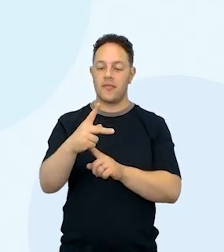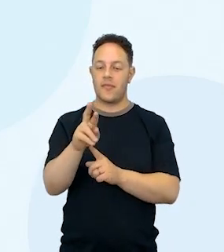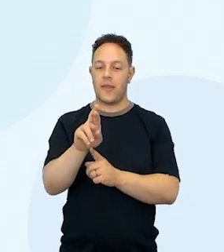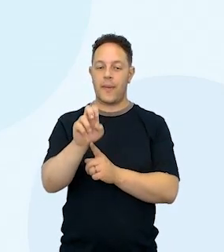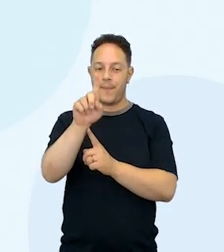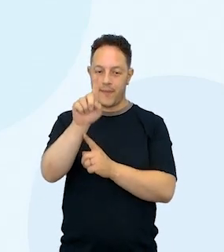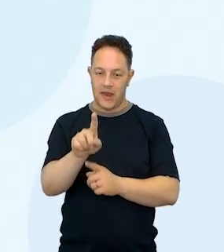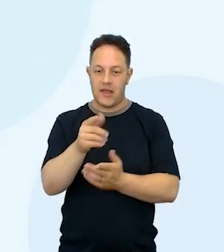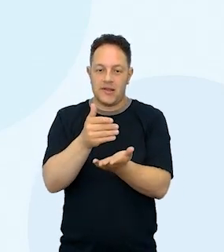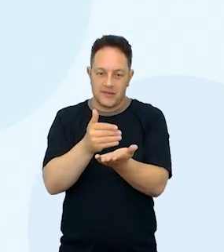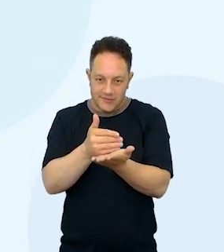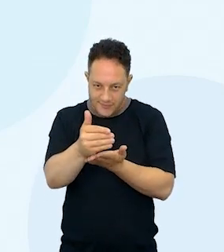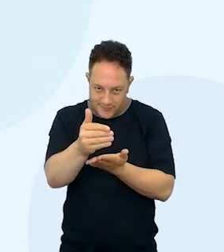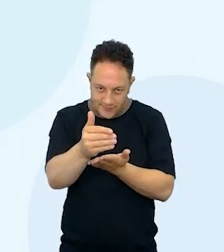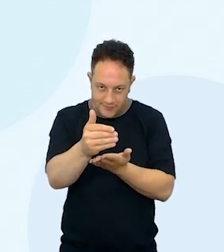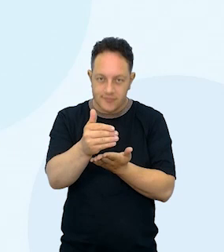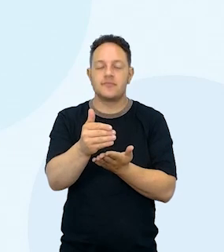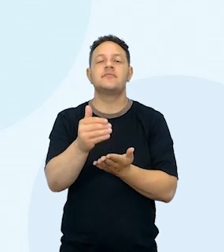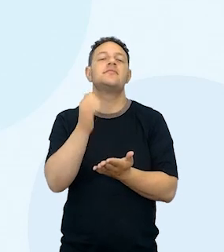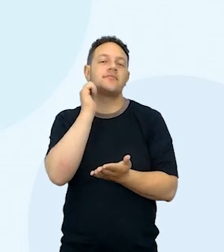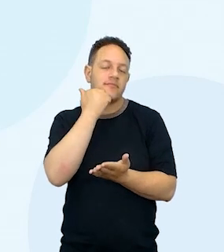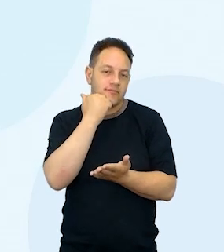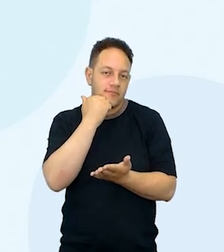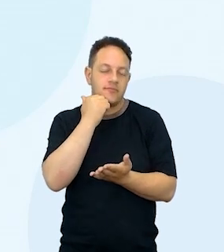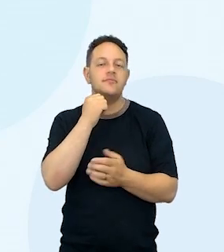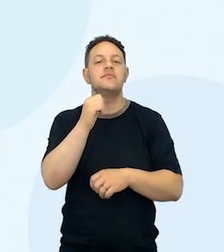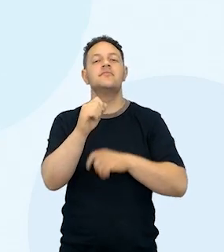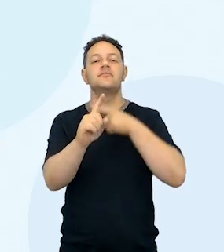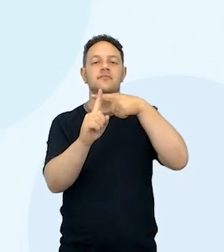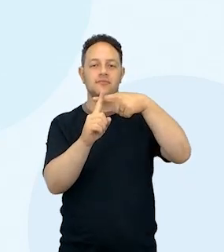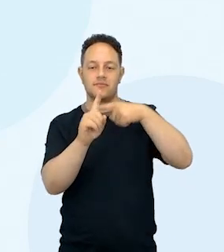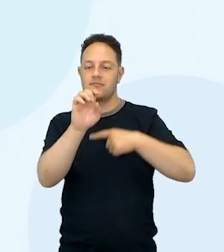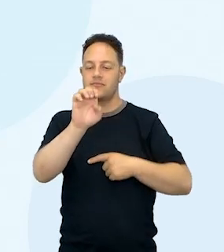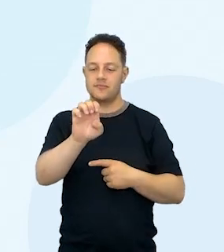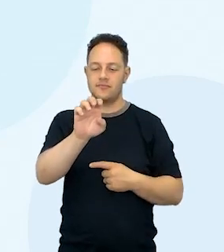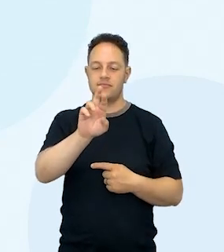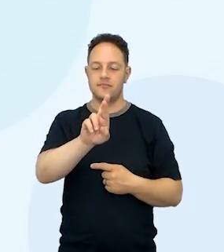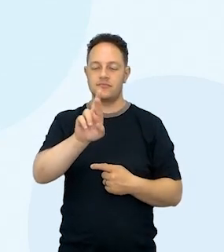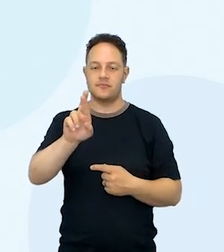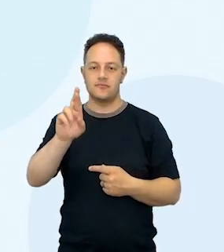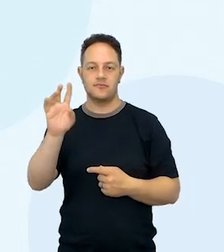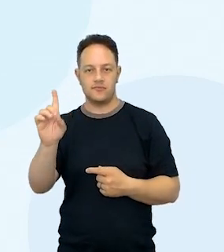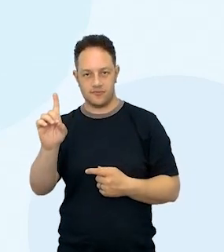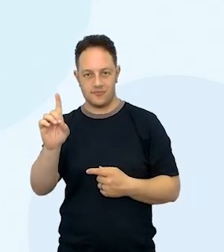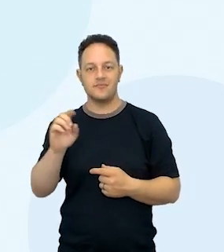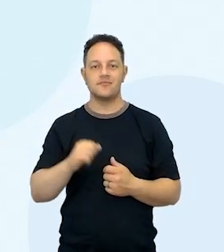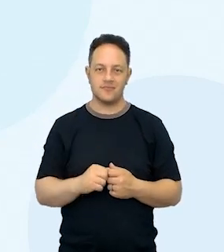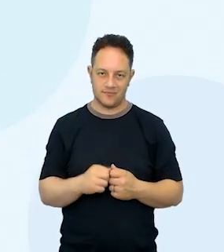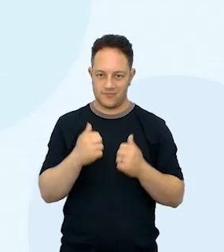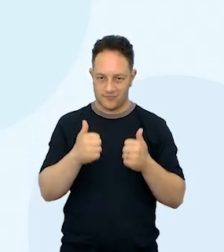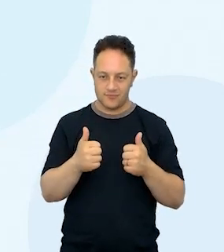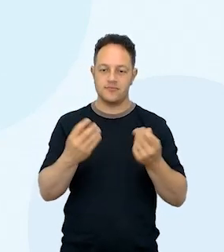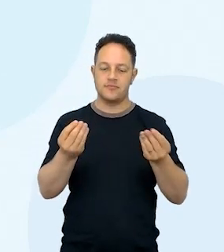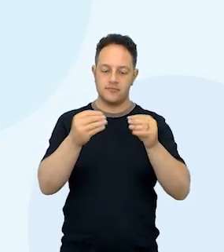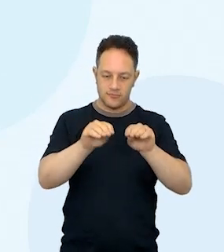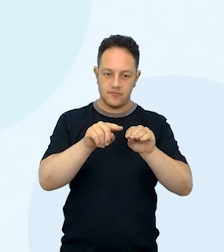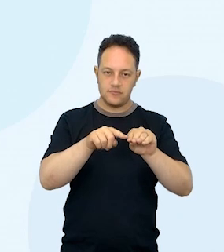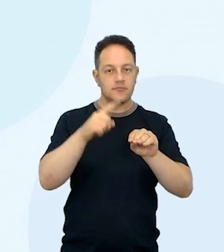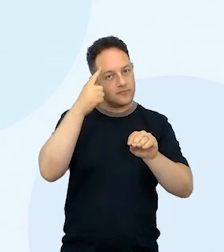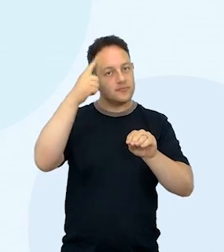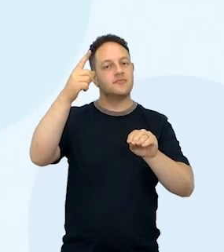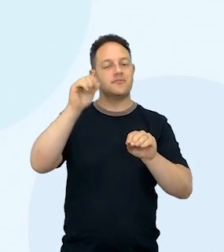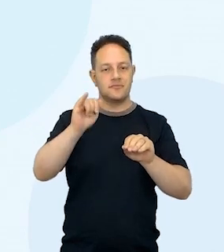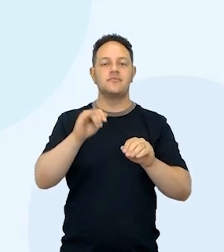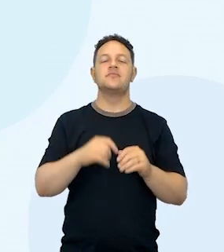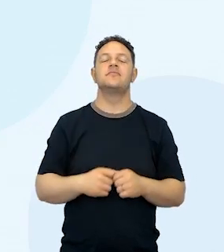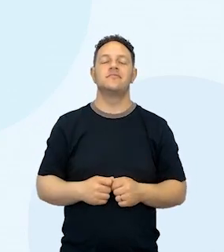e ERRD. Exato. Eu coloquei no chat também, pré-iniciação científica ERRD, mas vale a pena